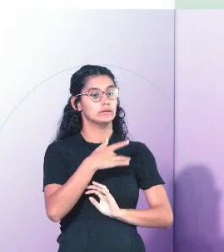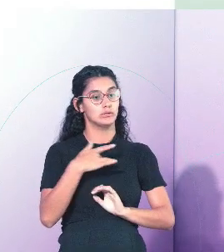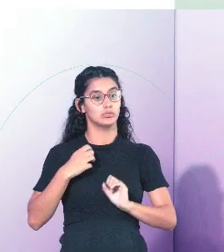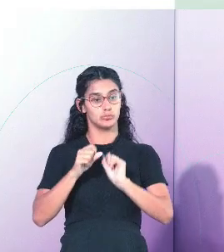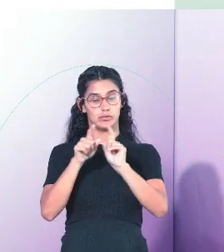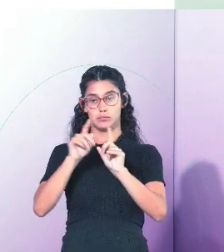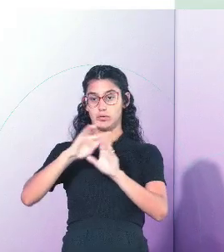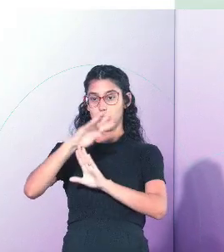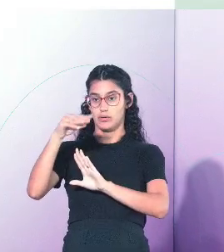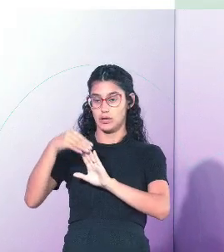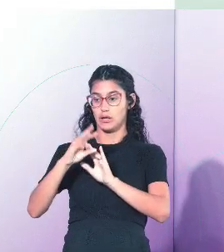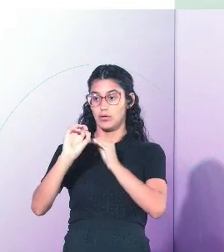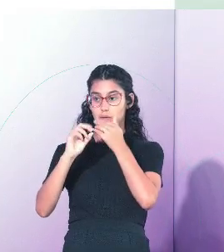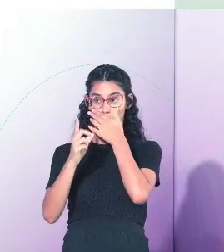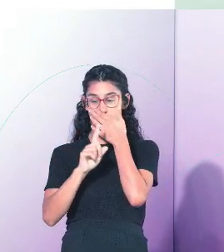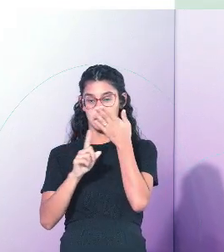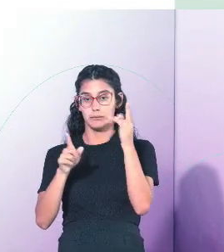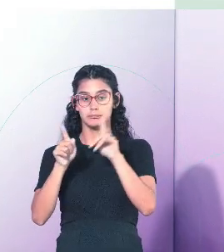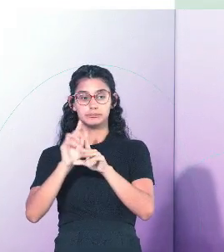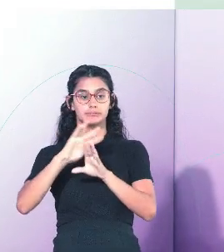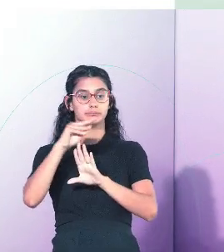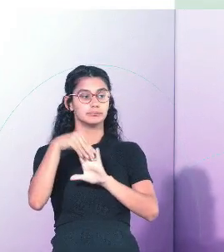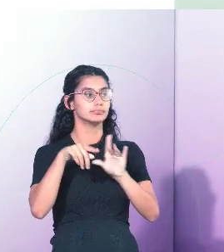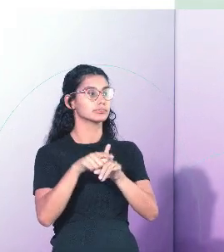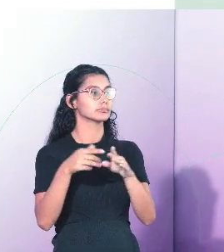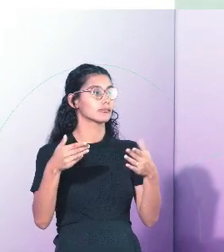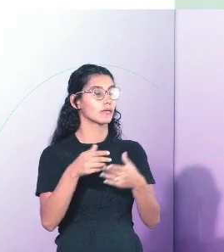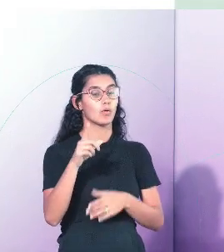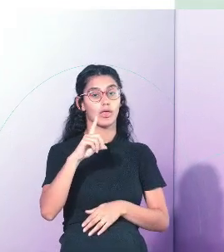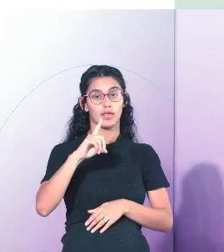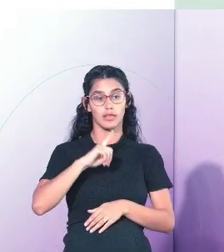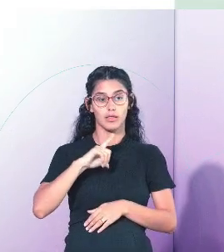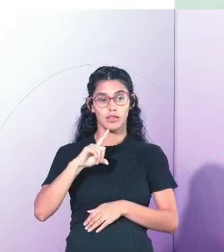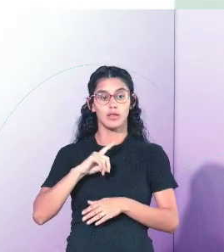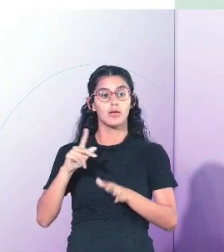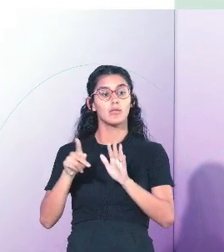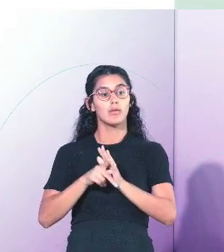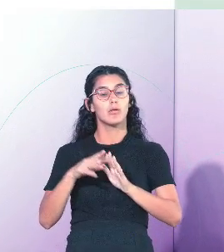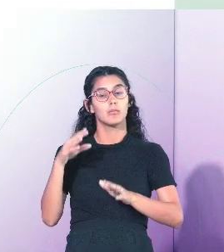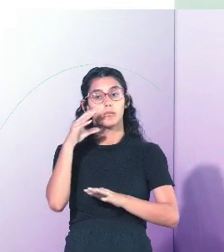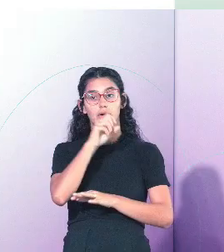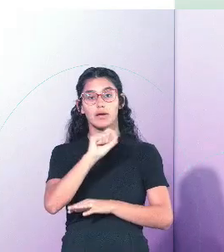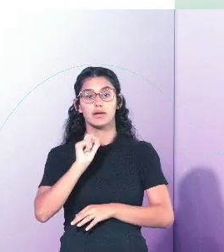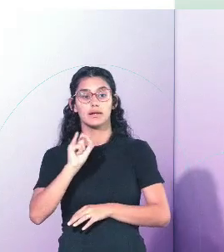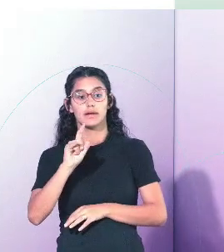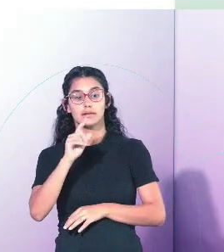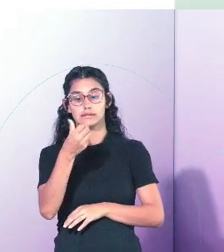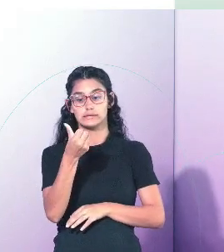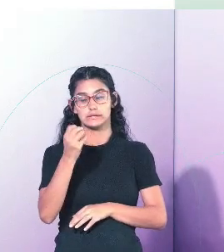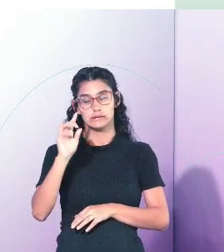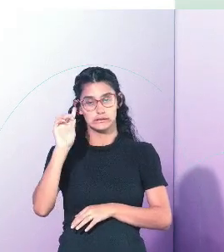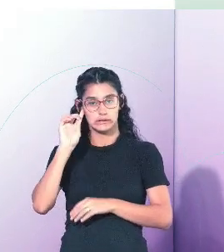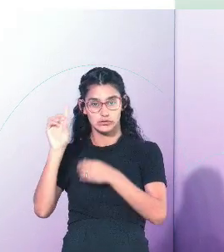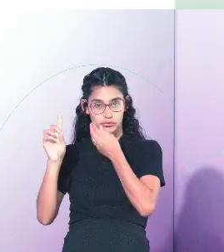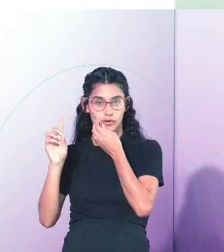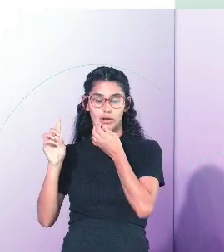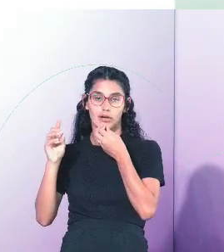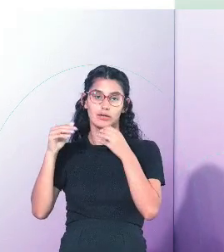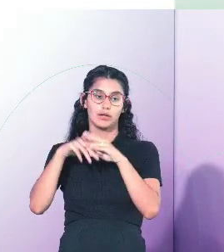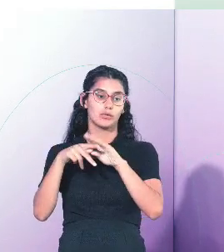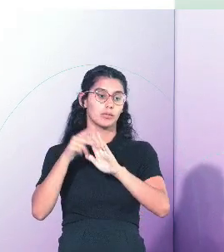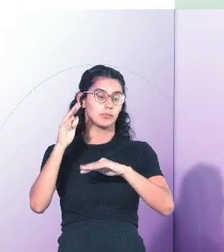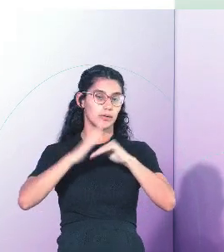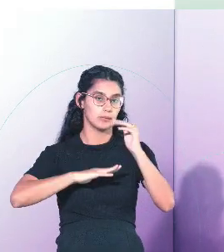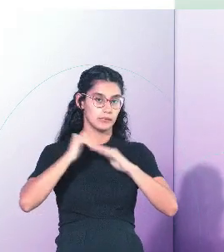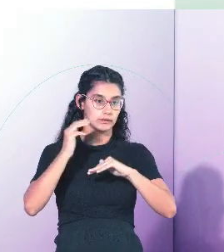ser incorporados ou não, e uma vez incorporados, hoje existe a incorporação automática com prazo de 60 dias dentro do rol da